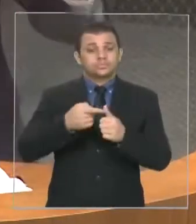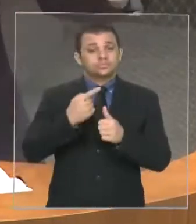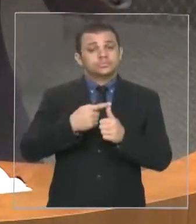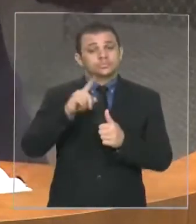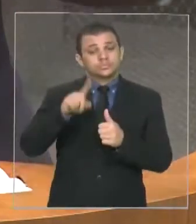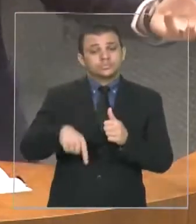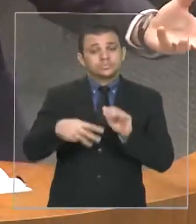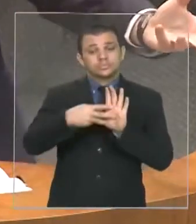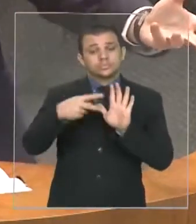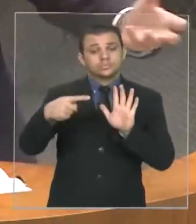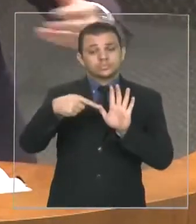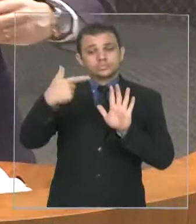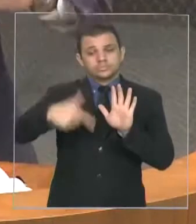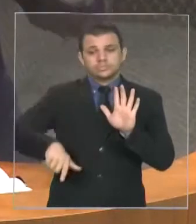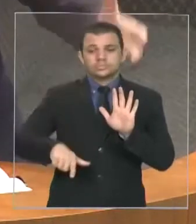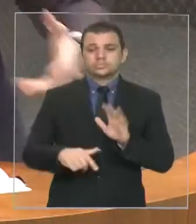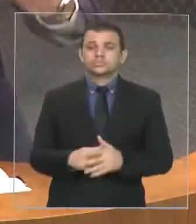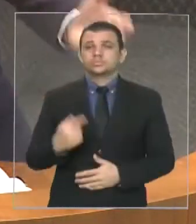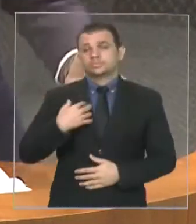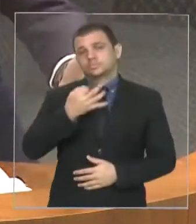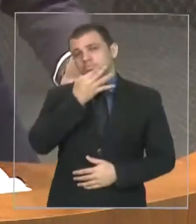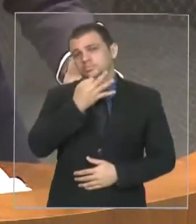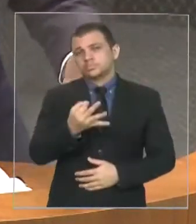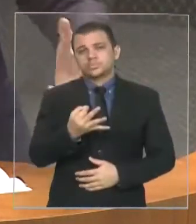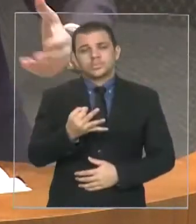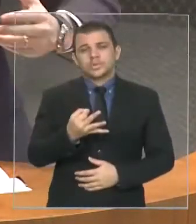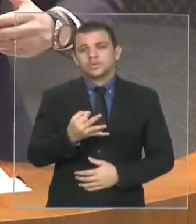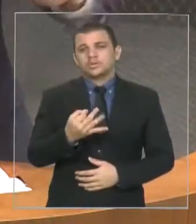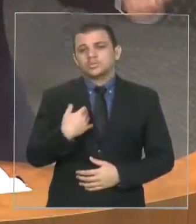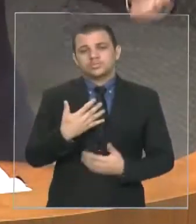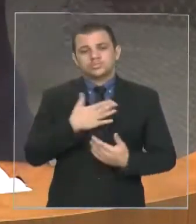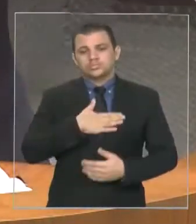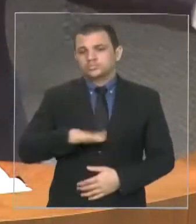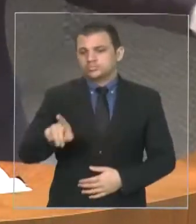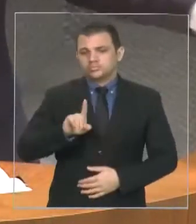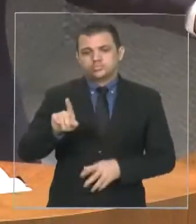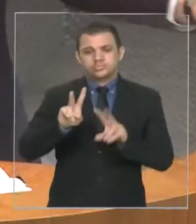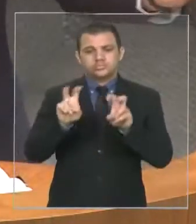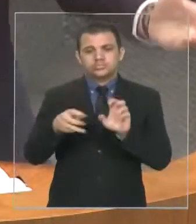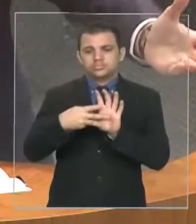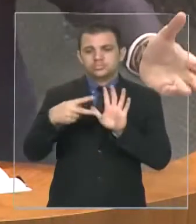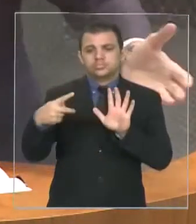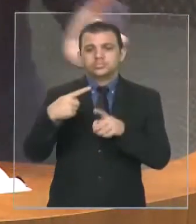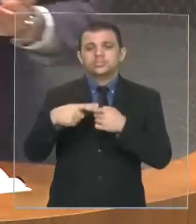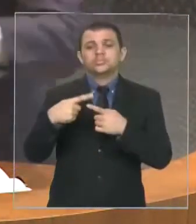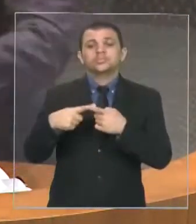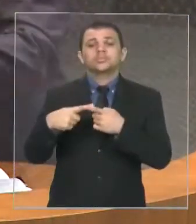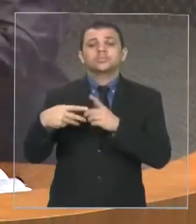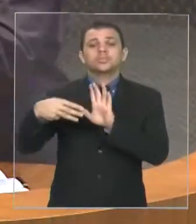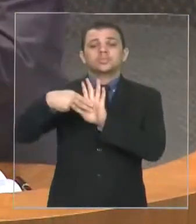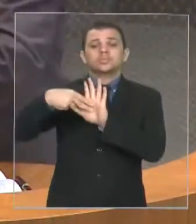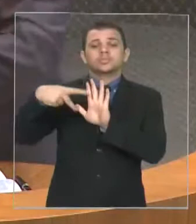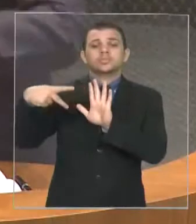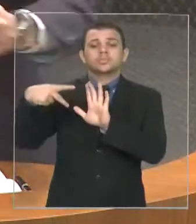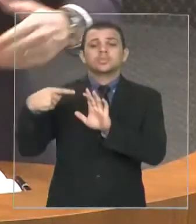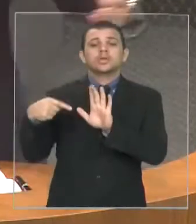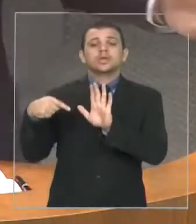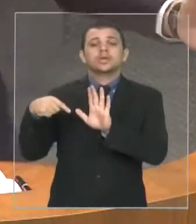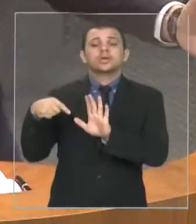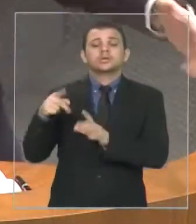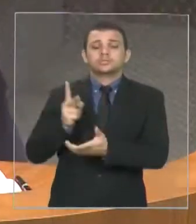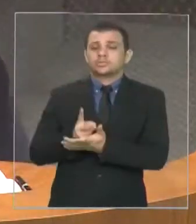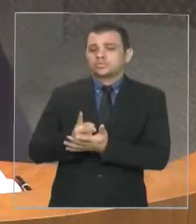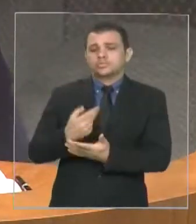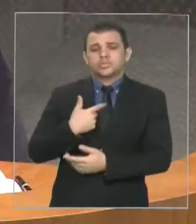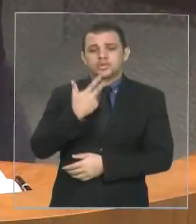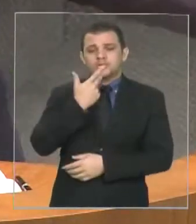uma medida provisória. Eu sou um crítico também das medidas provisórias, porque, como digo aqui sempre, o próprio